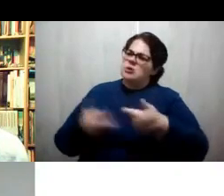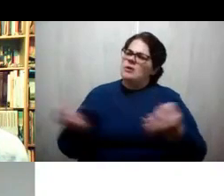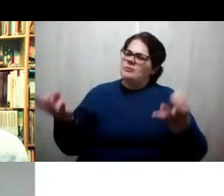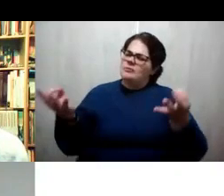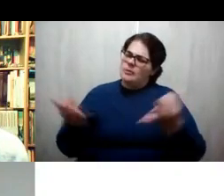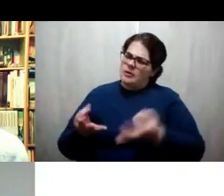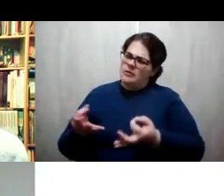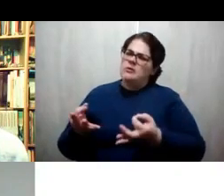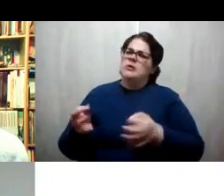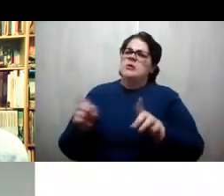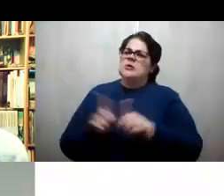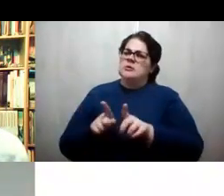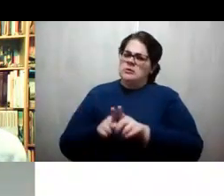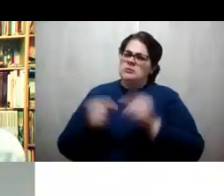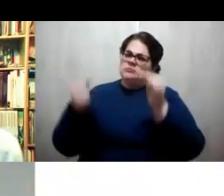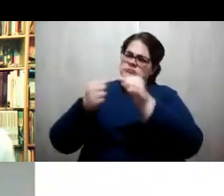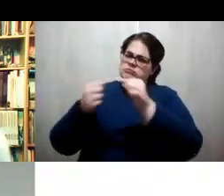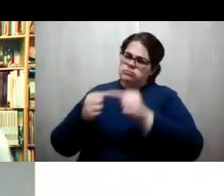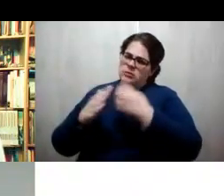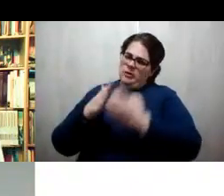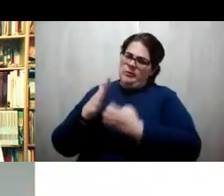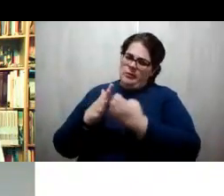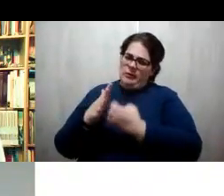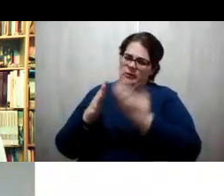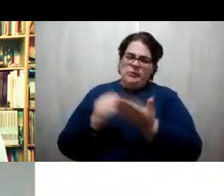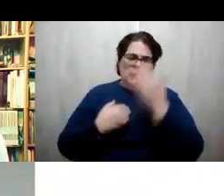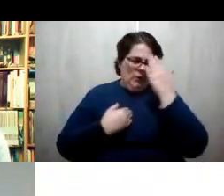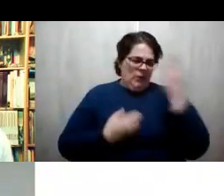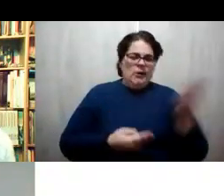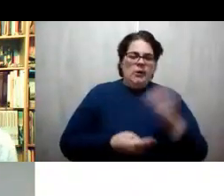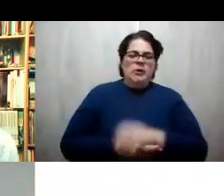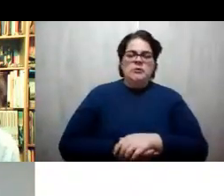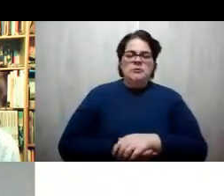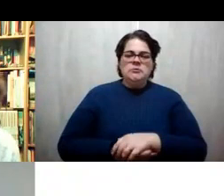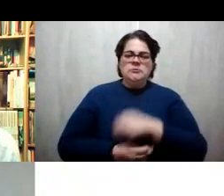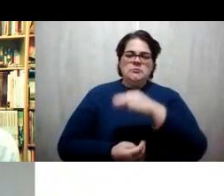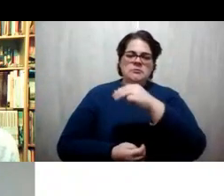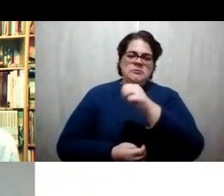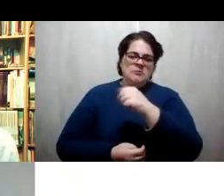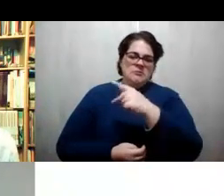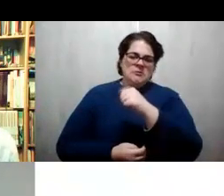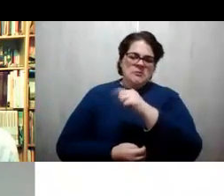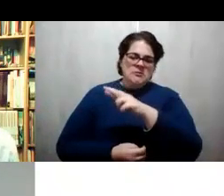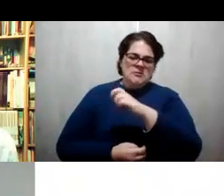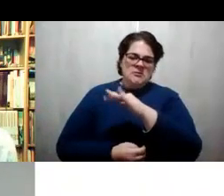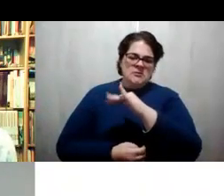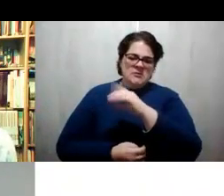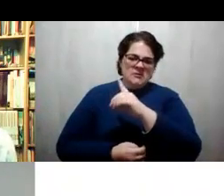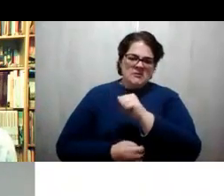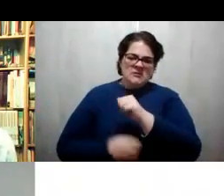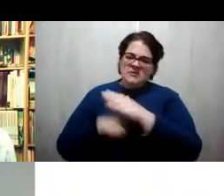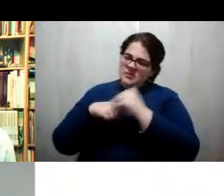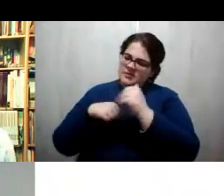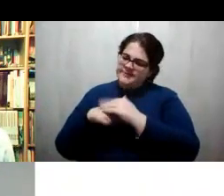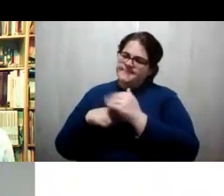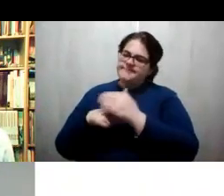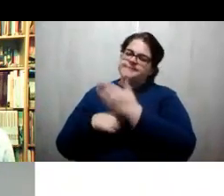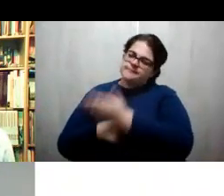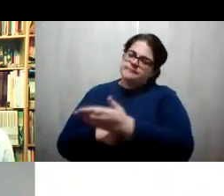como tudo que a ver com palavras faz. Muito obrigada. Aparecida Leite, Querida Lívia, parabéns pela palestra